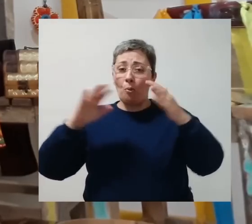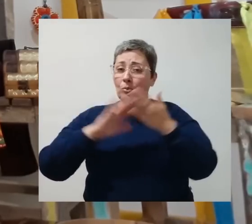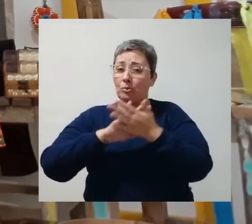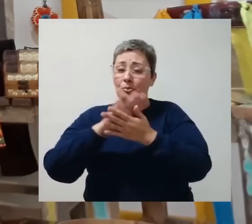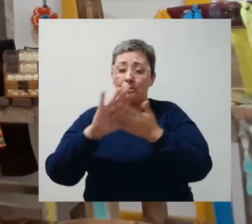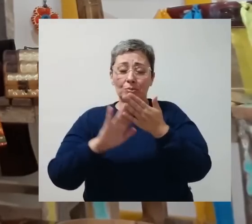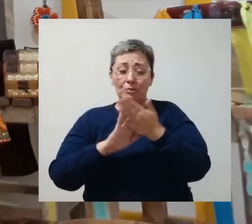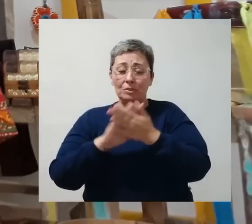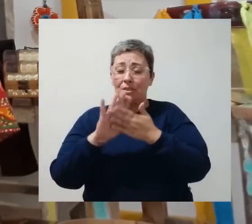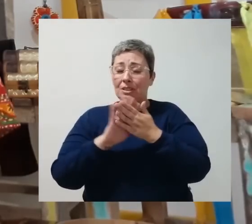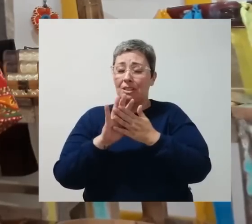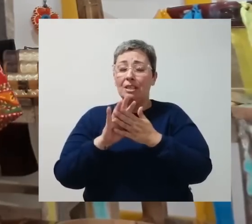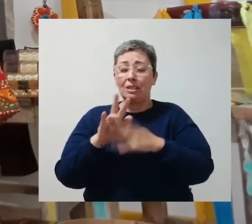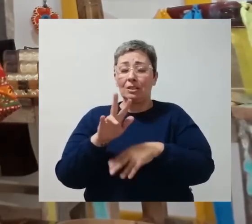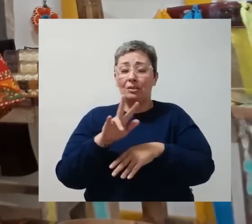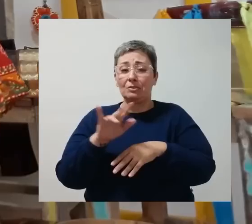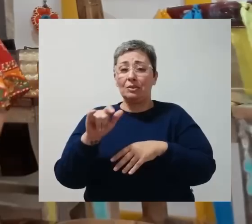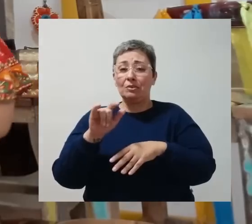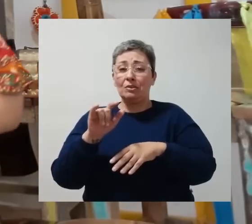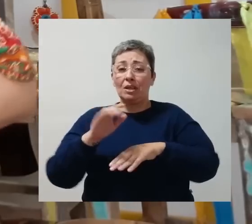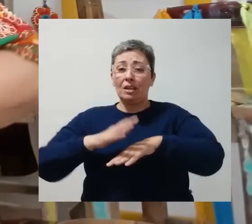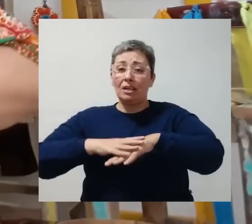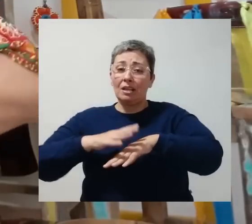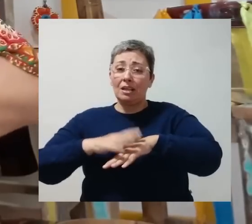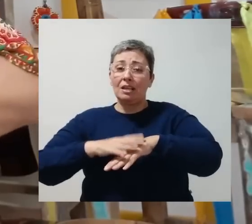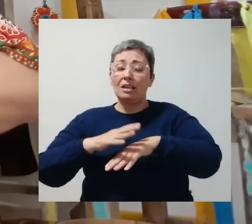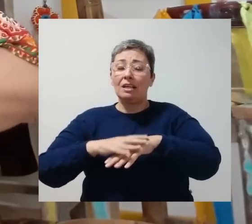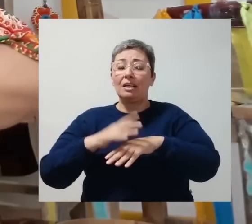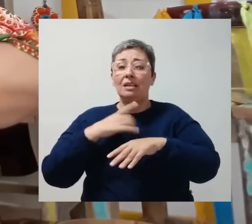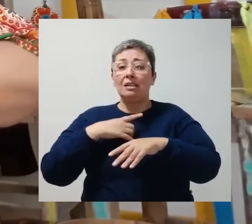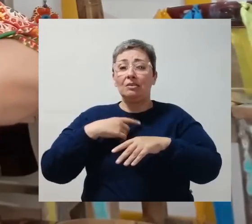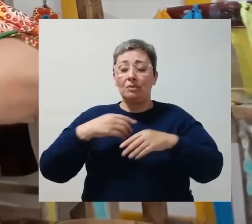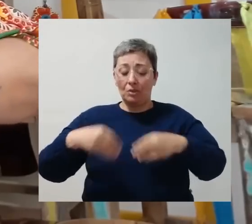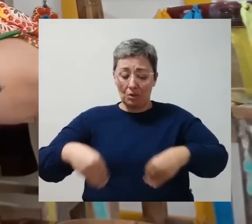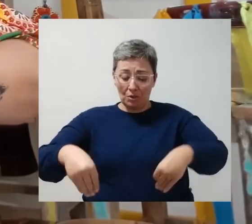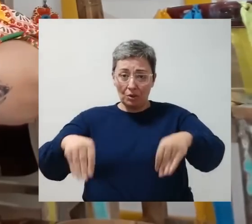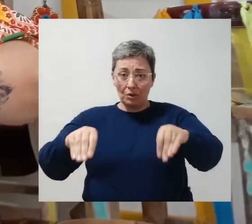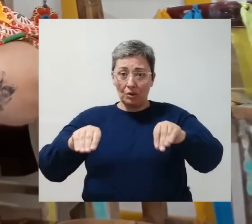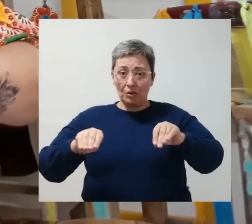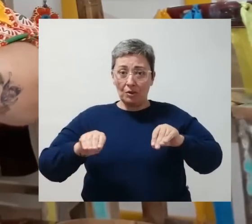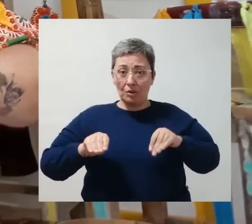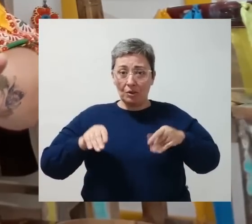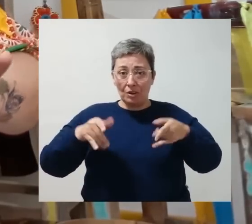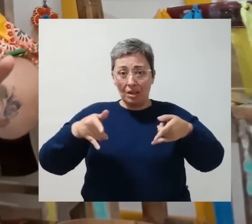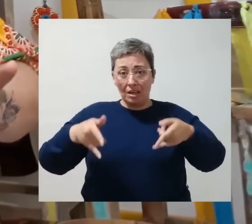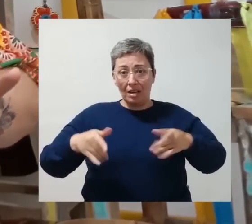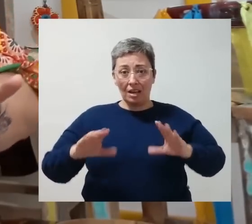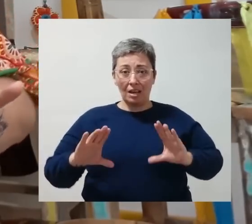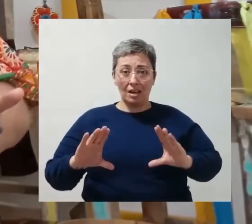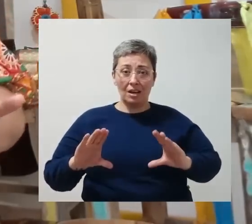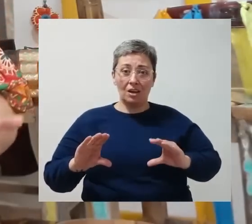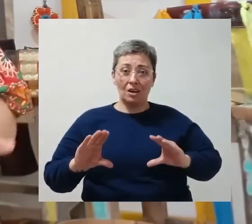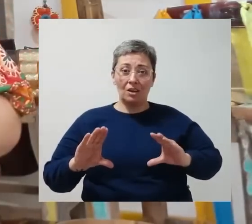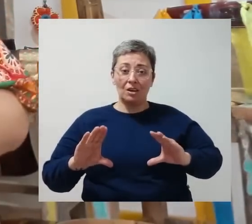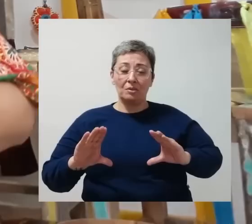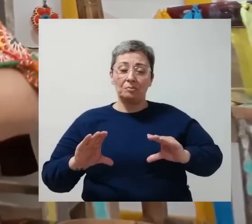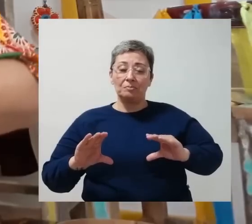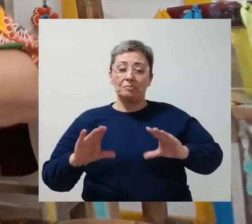ruim. Vou fazer sua caminha